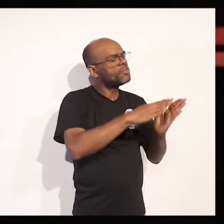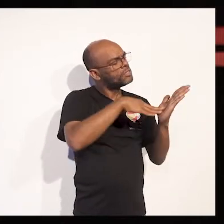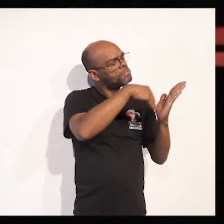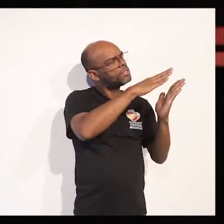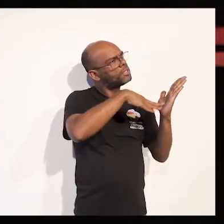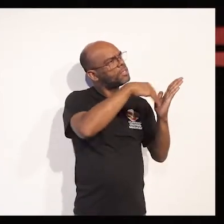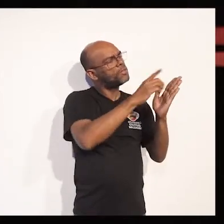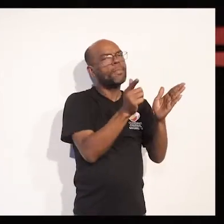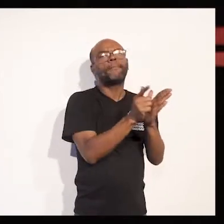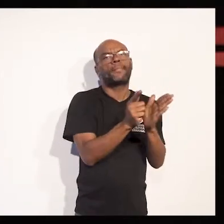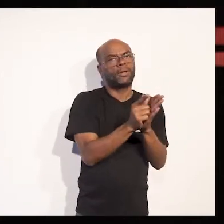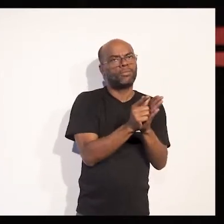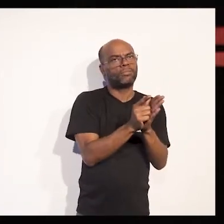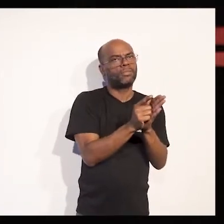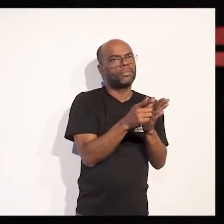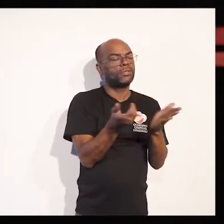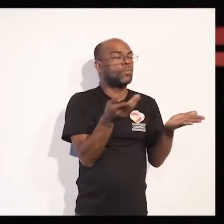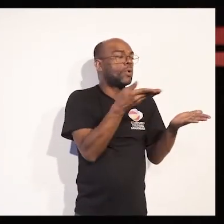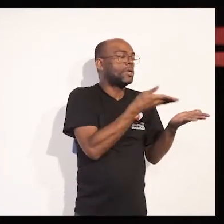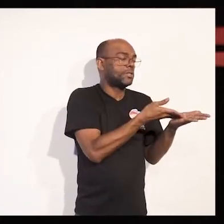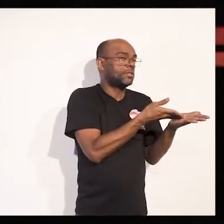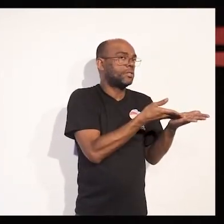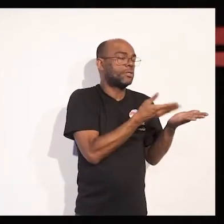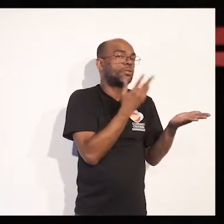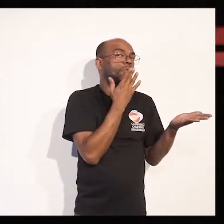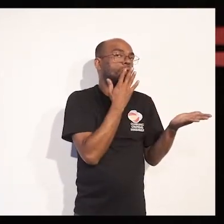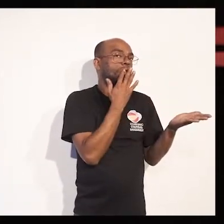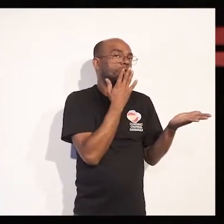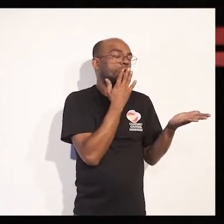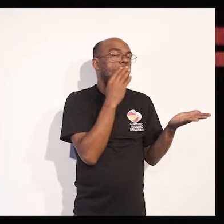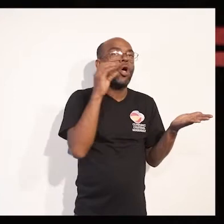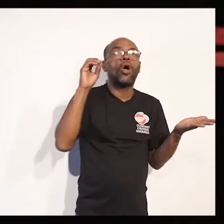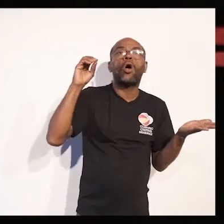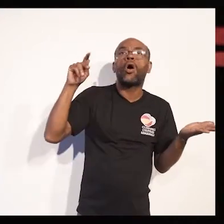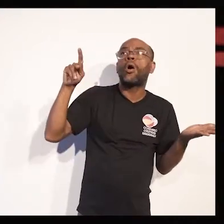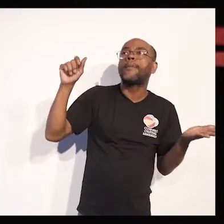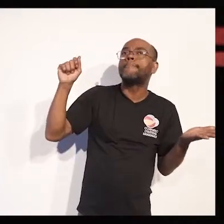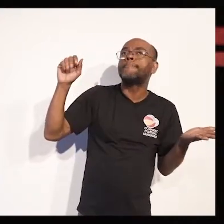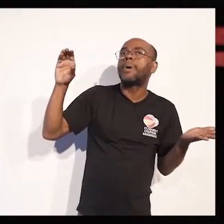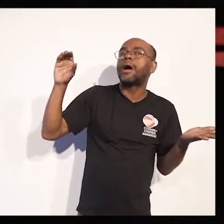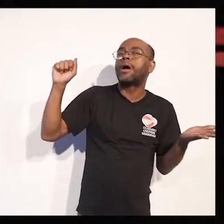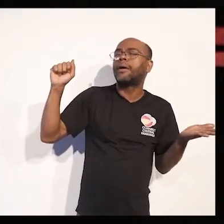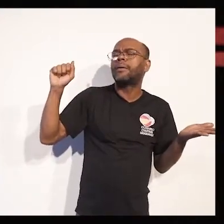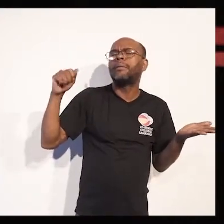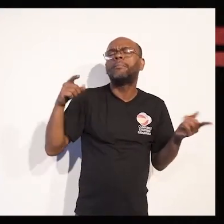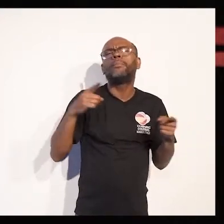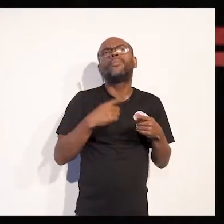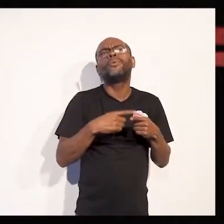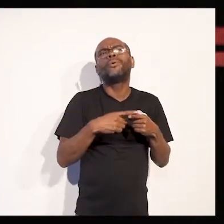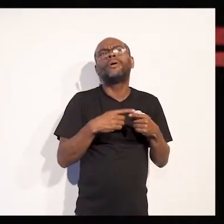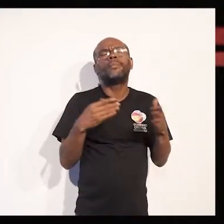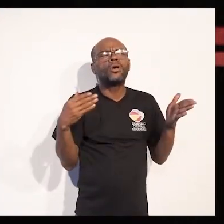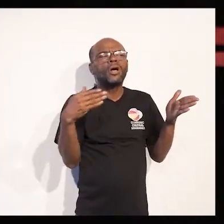no papel, são essas mesmas, as cores pigmento opacas. Por que opaca? Porque a luz